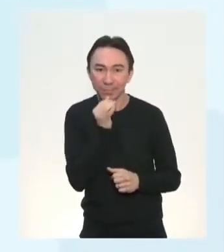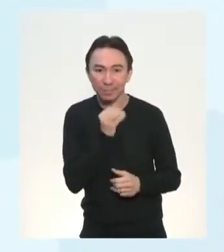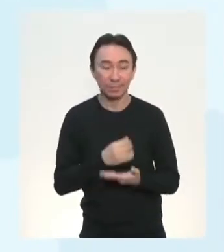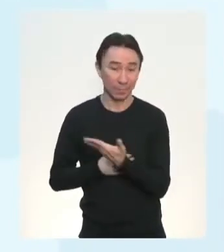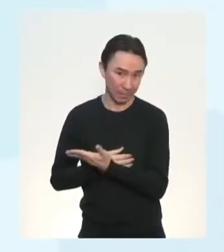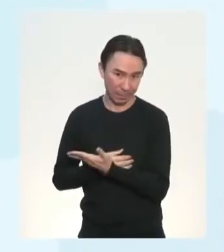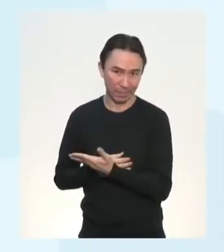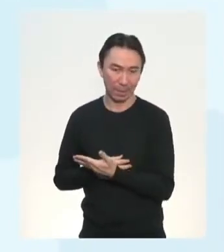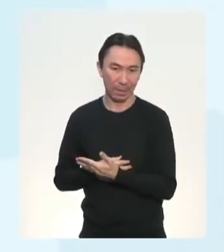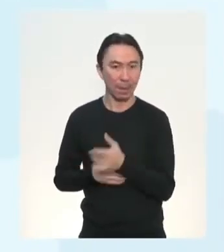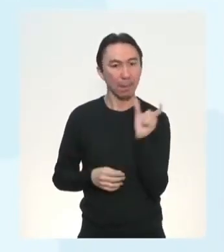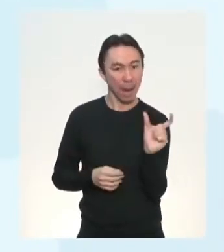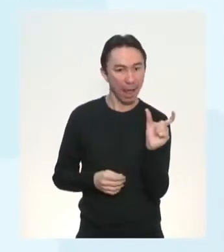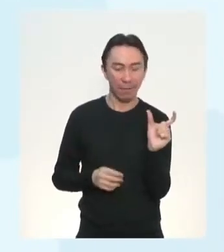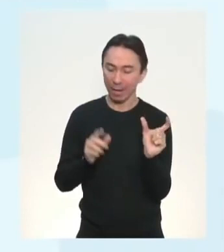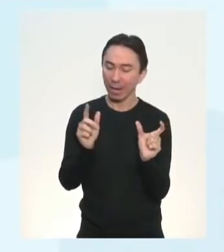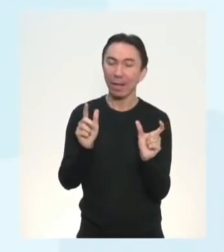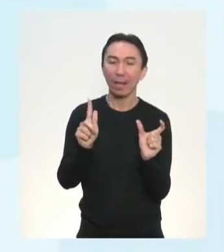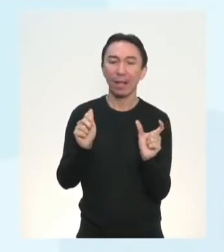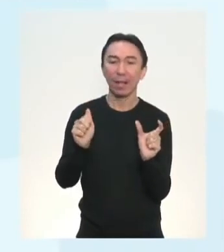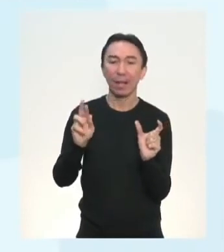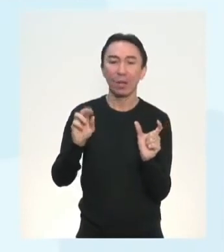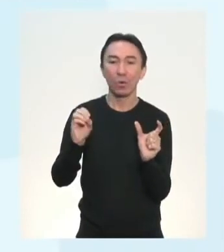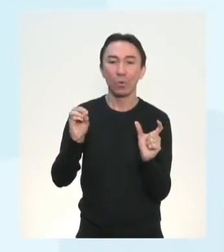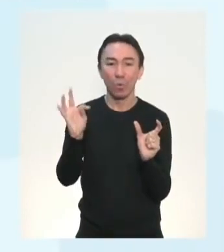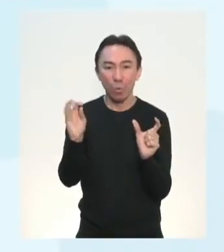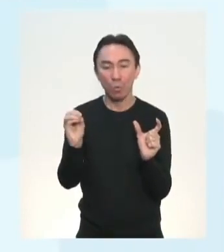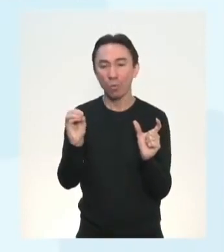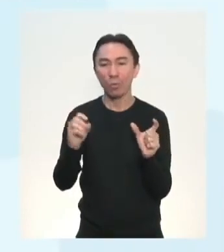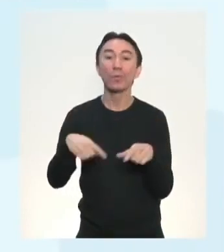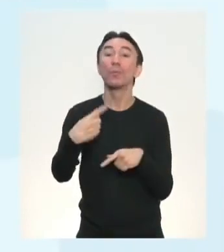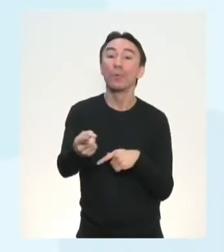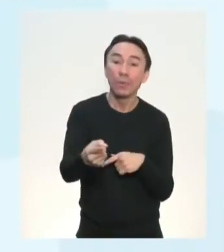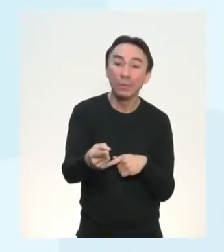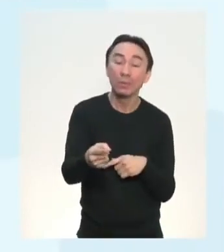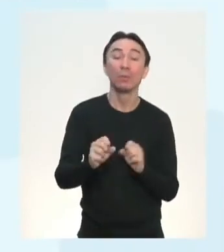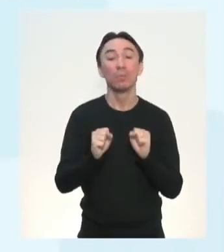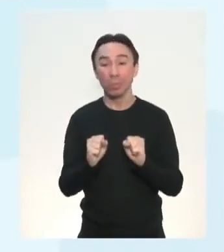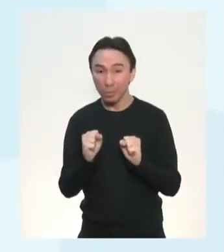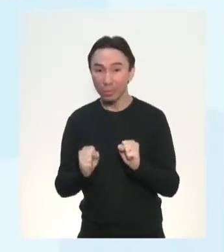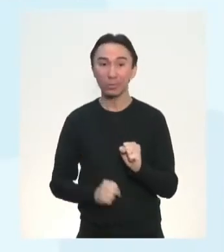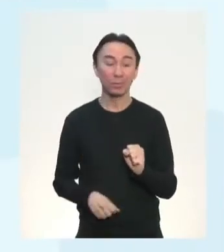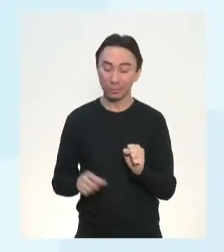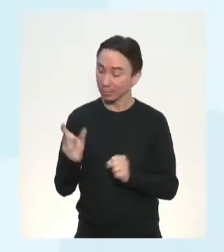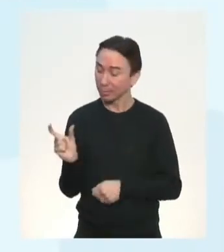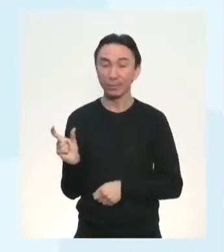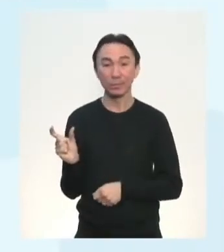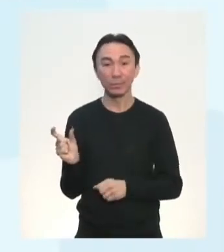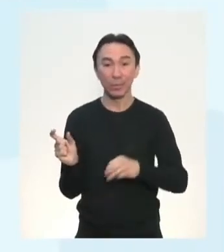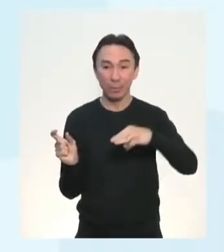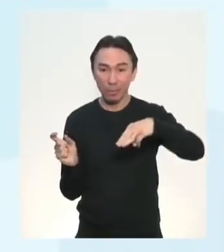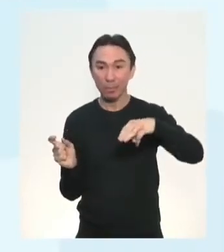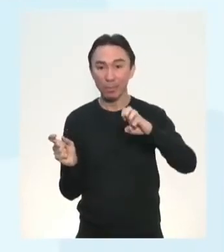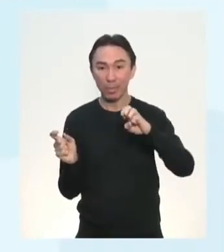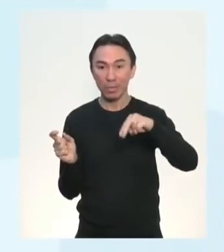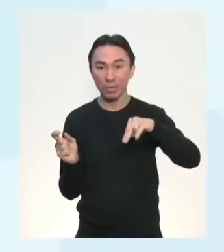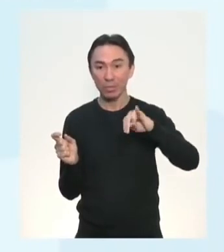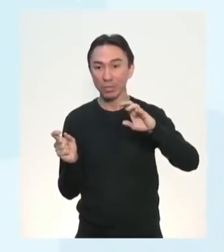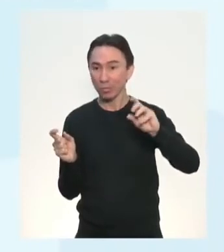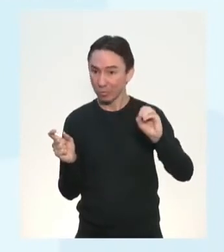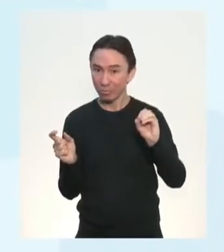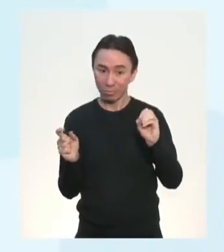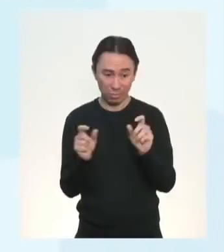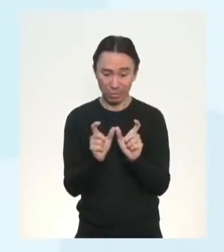depois se eu for escrever de novo, se referindo, né, ao mesmo personagem, ao mesmo ser, eu posso utilizar o menino. Se eu estiver